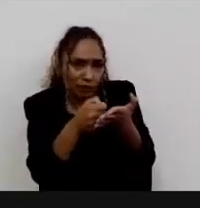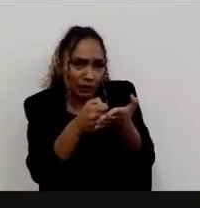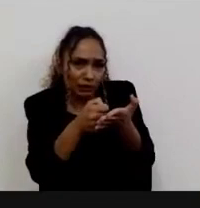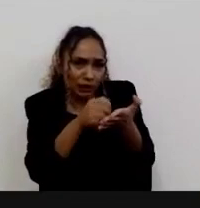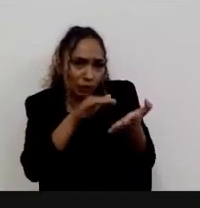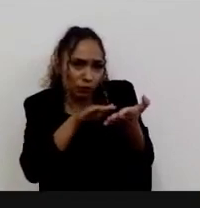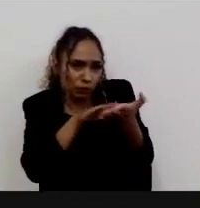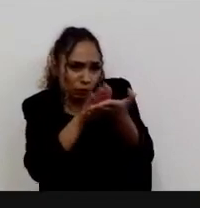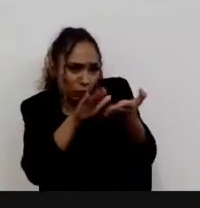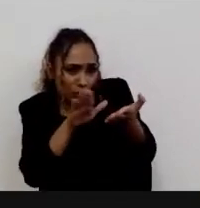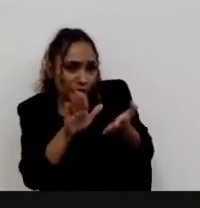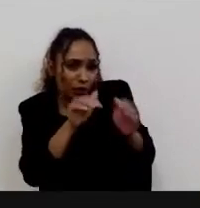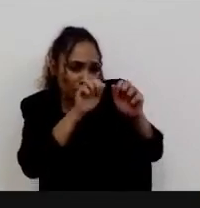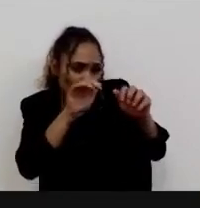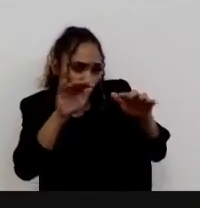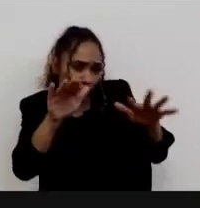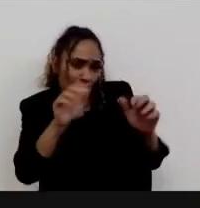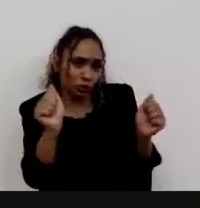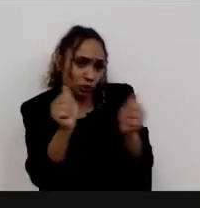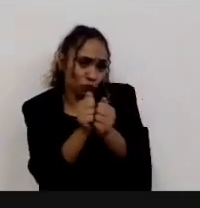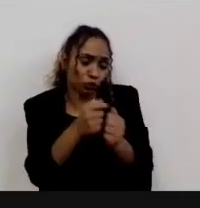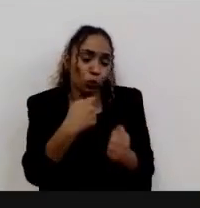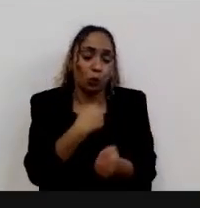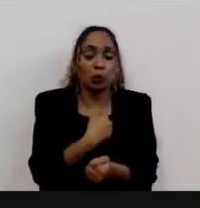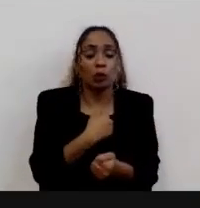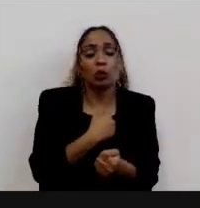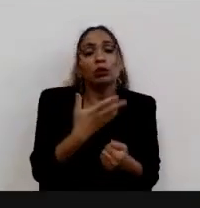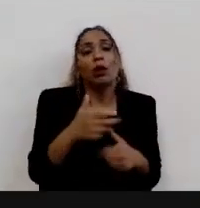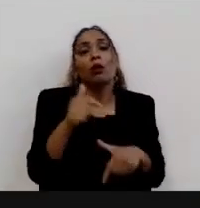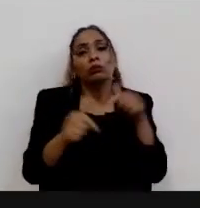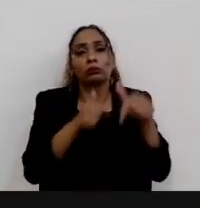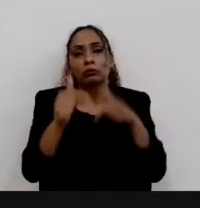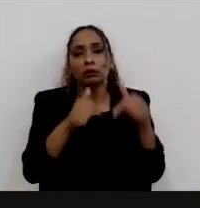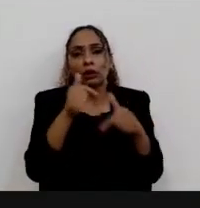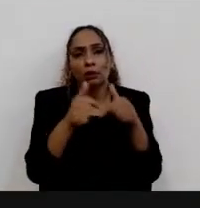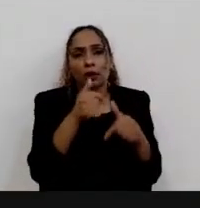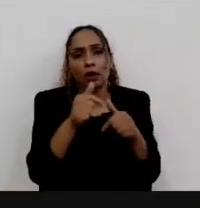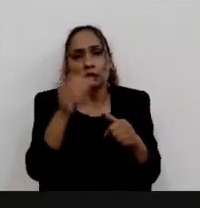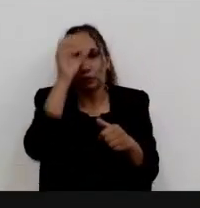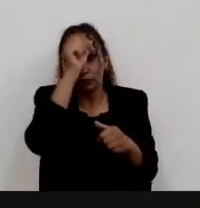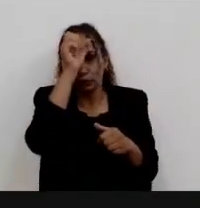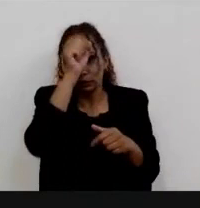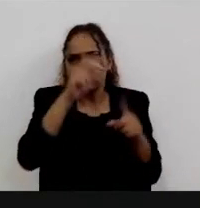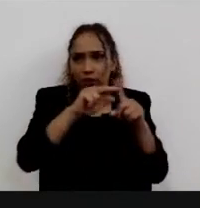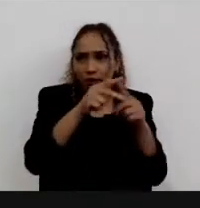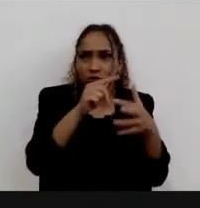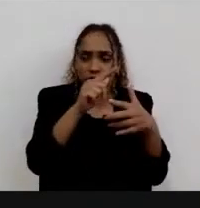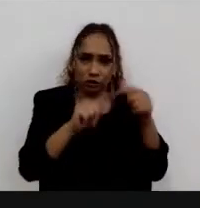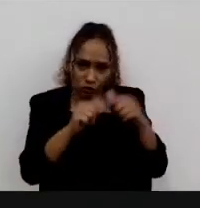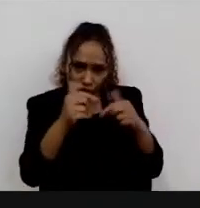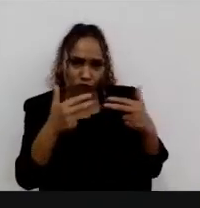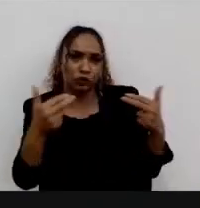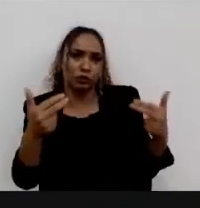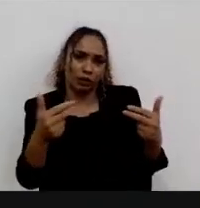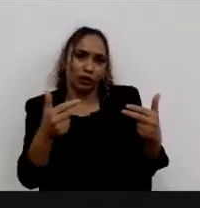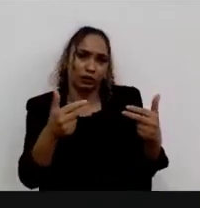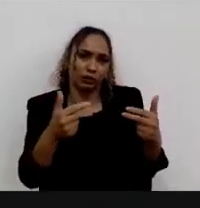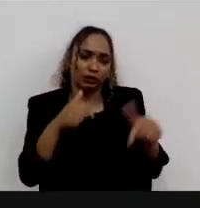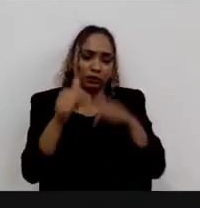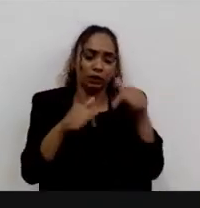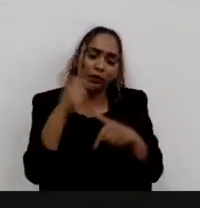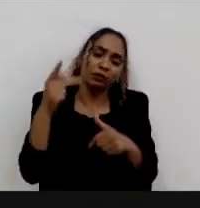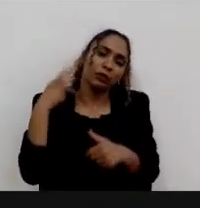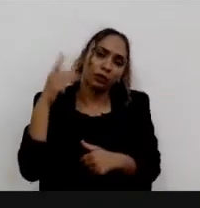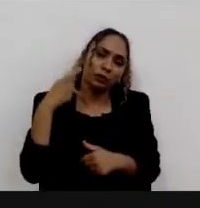publicação comigo. Bom, o título desse trabalho é Aprendizagem de Máquina como instrumento de recomendação de ações